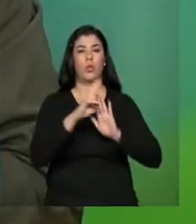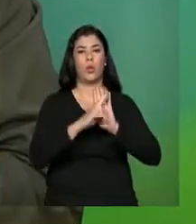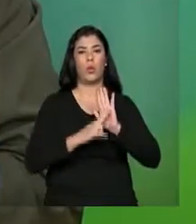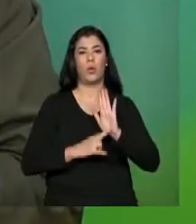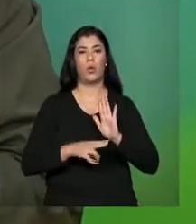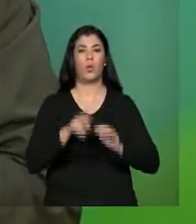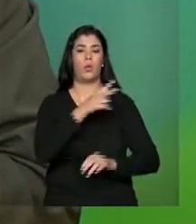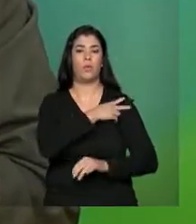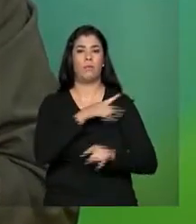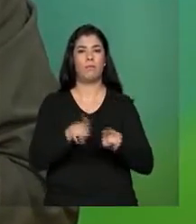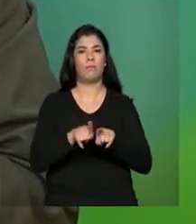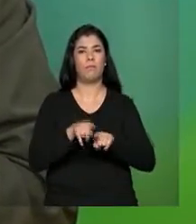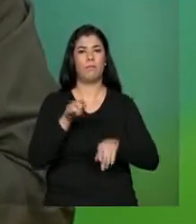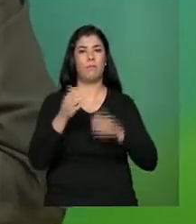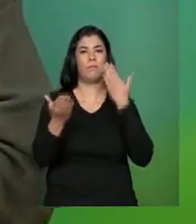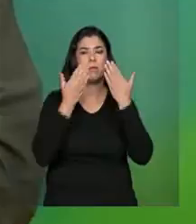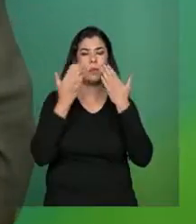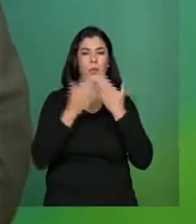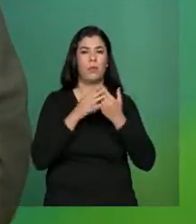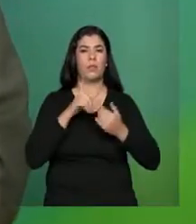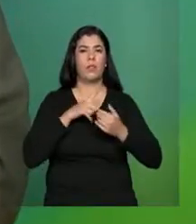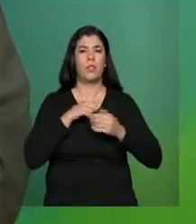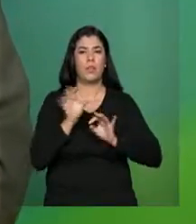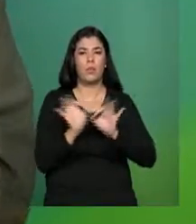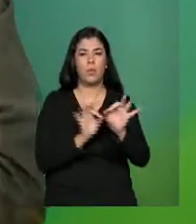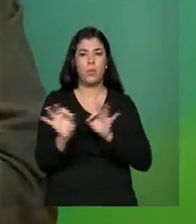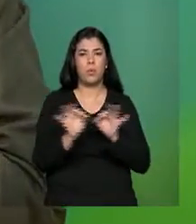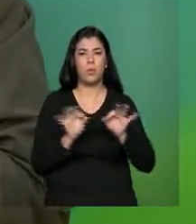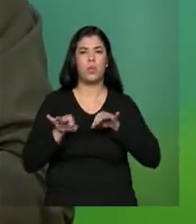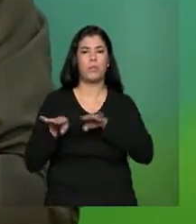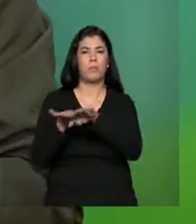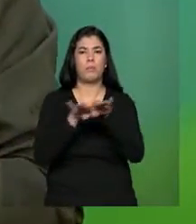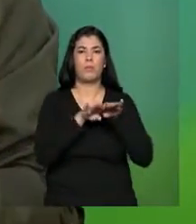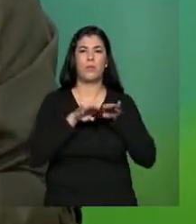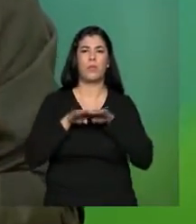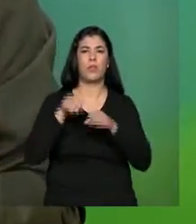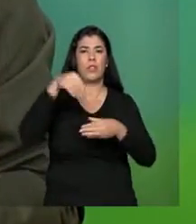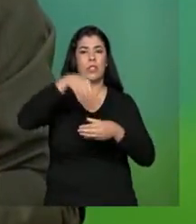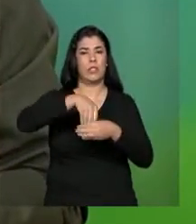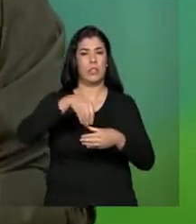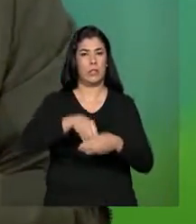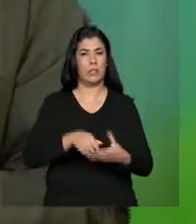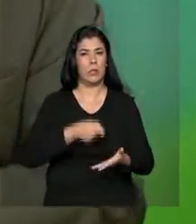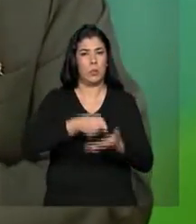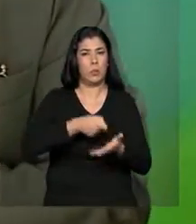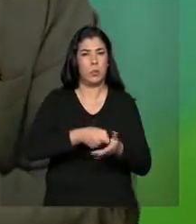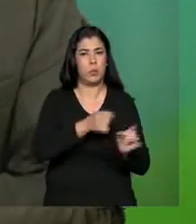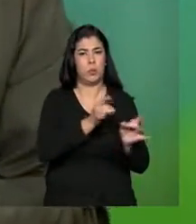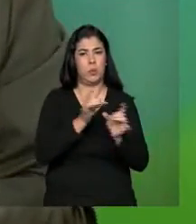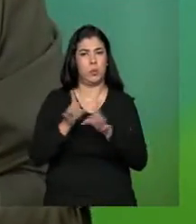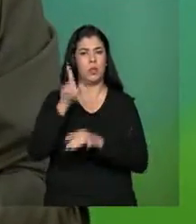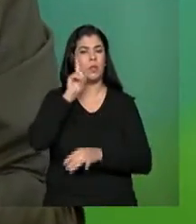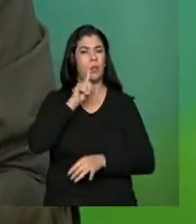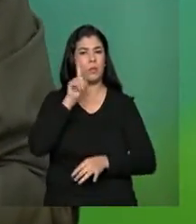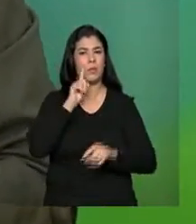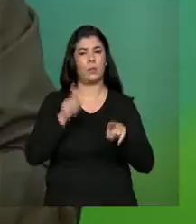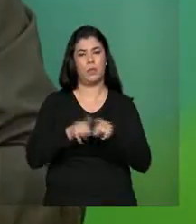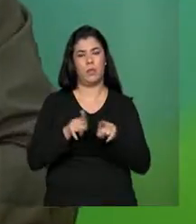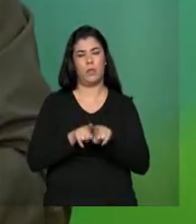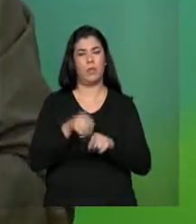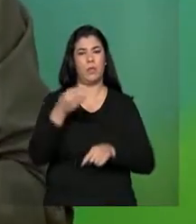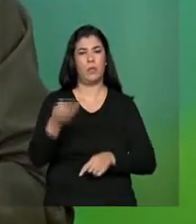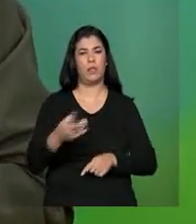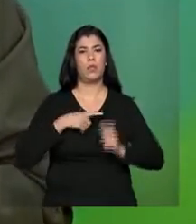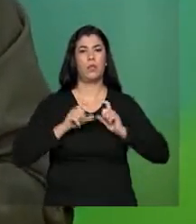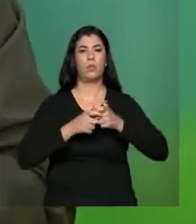Na medida em que nós fazemos essa harmonização no mercado exigente, como é o mercado americano,